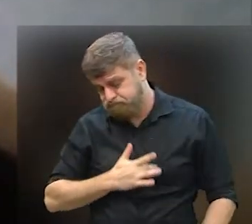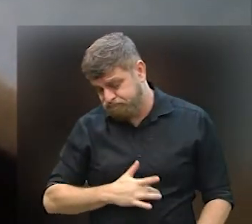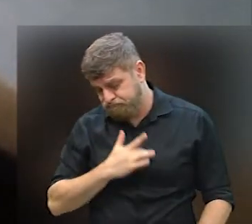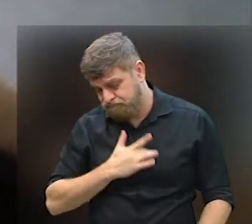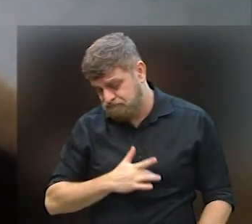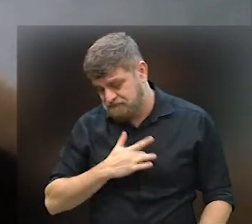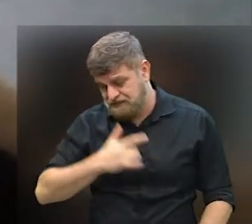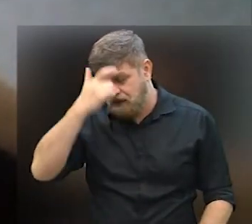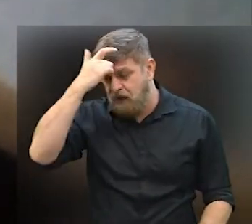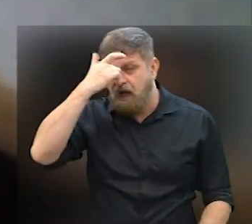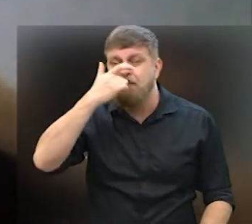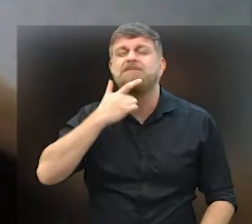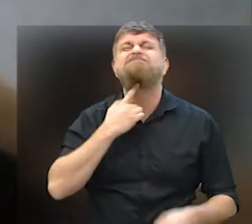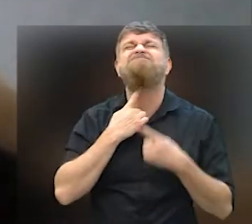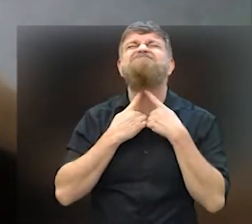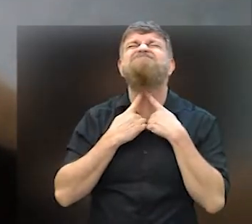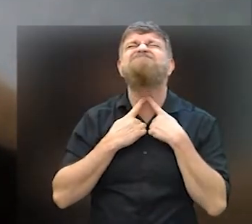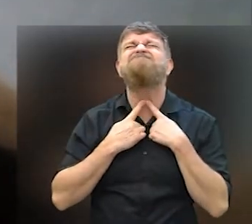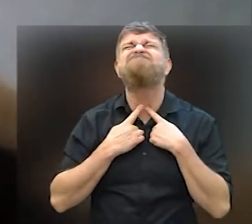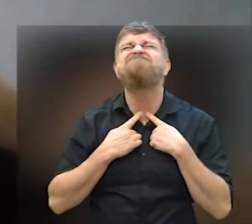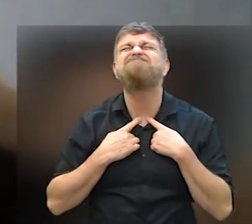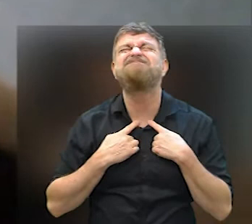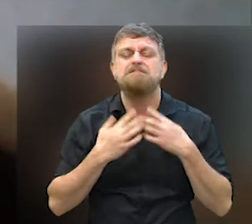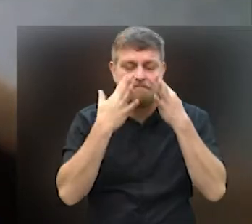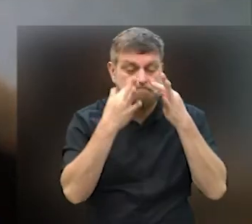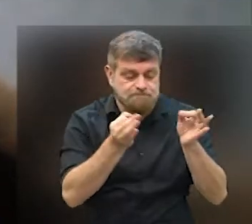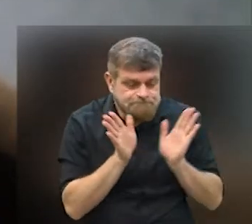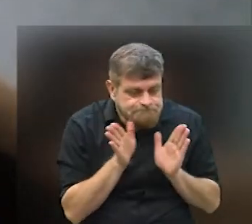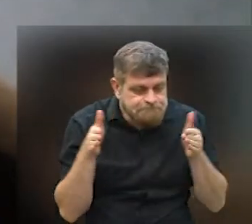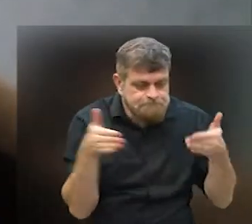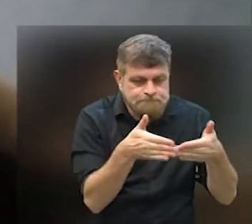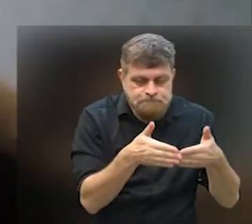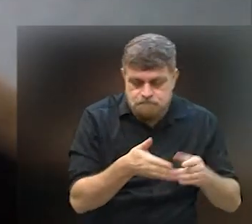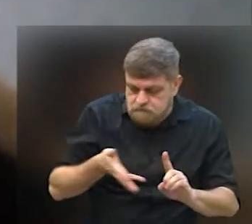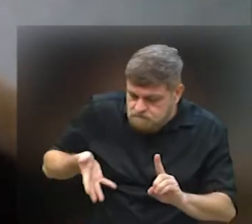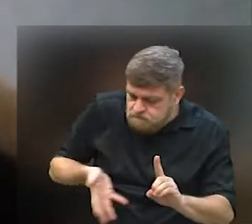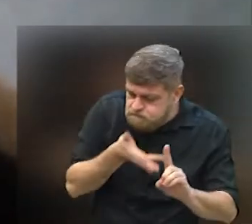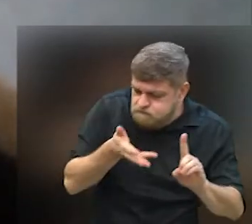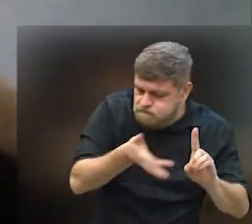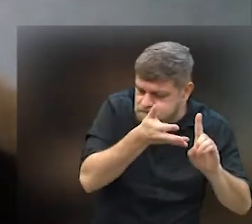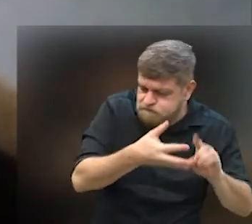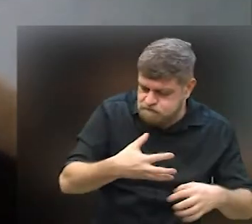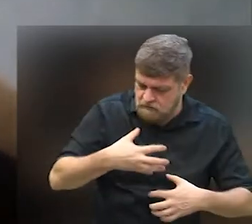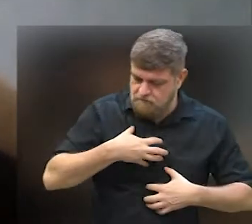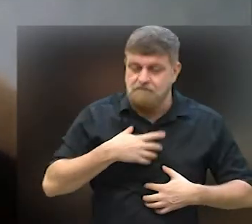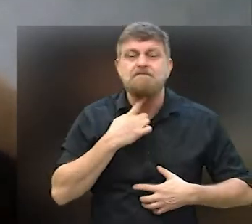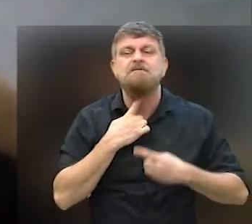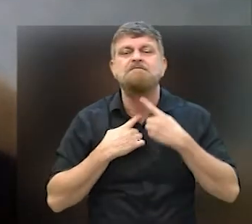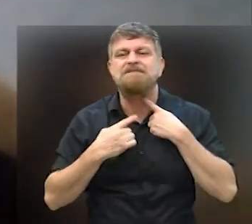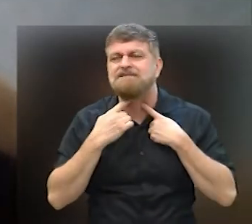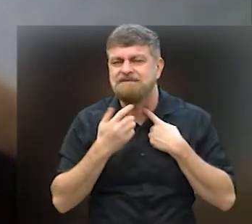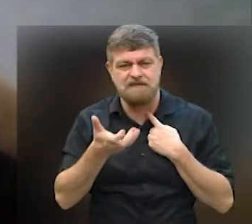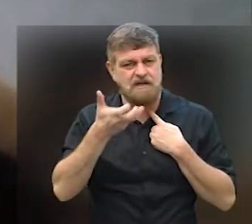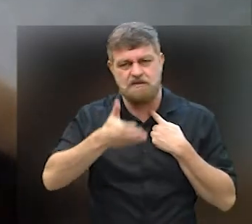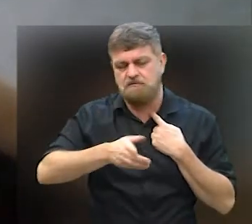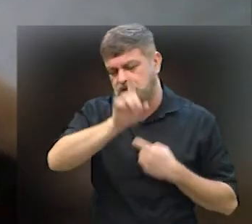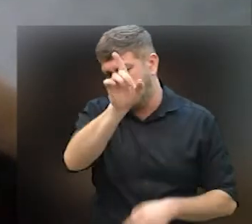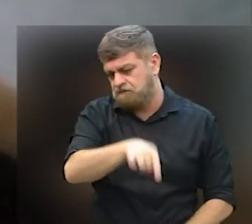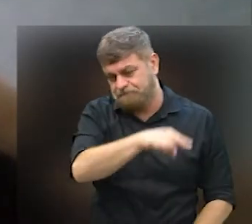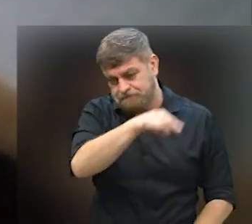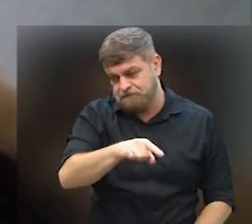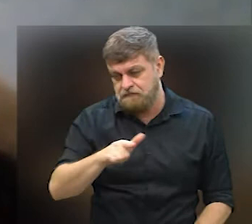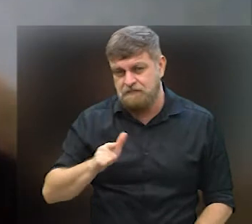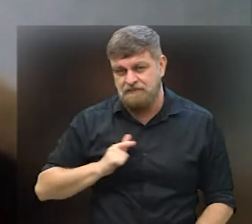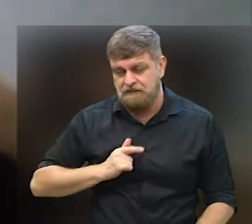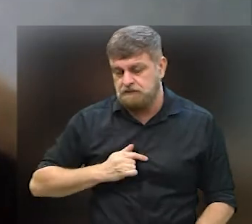porque eu estava muito motivada, né? Eu estava muito envolvida nessa empreitada e não queria jamais voltar.